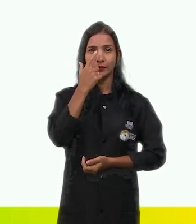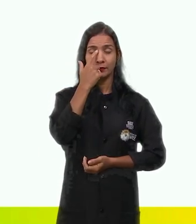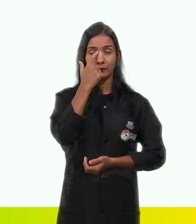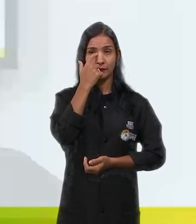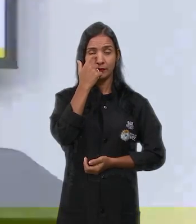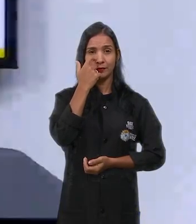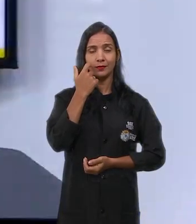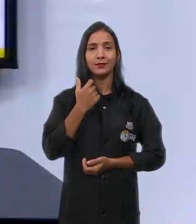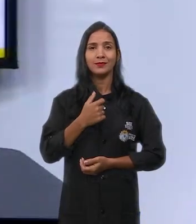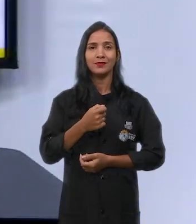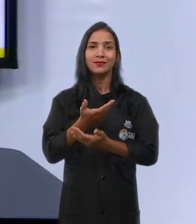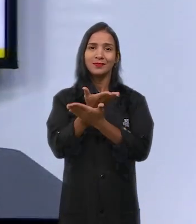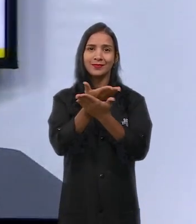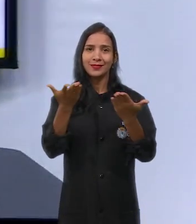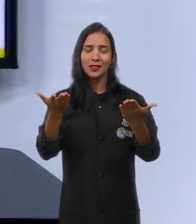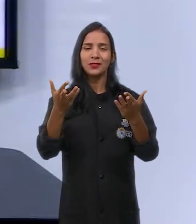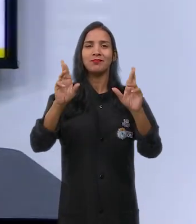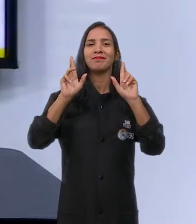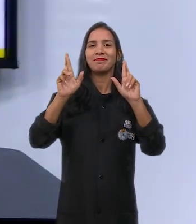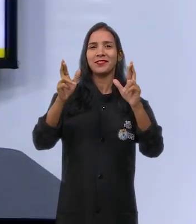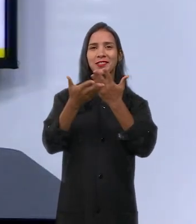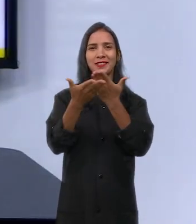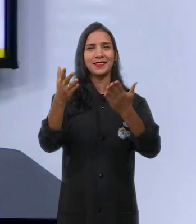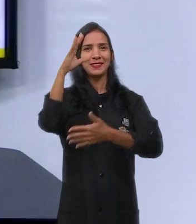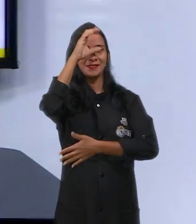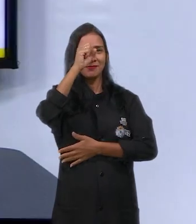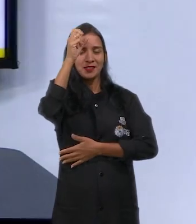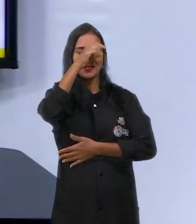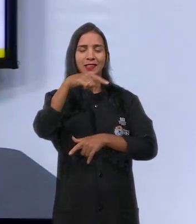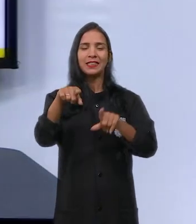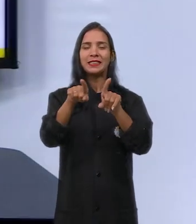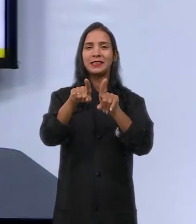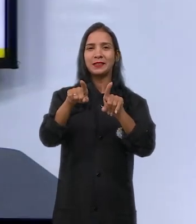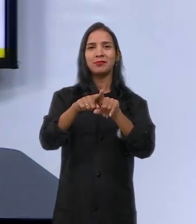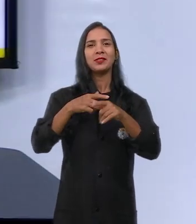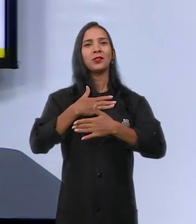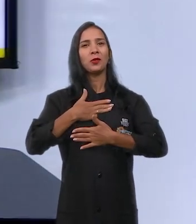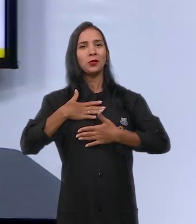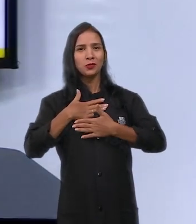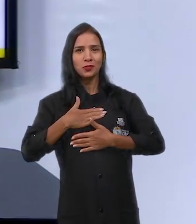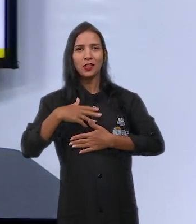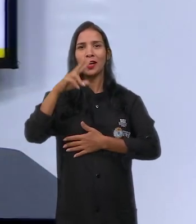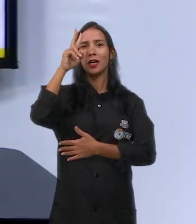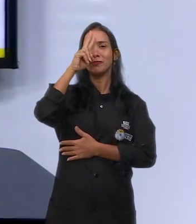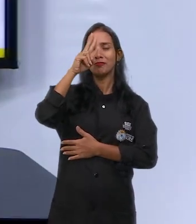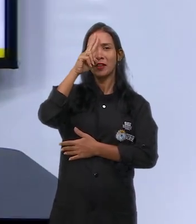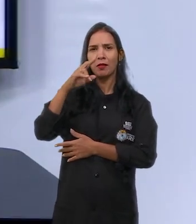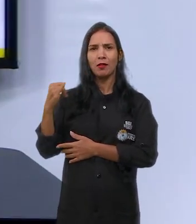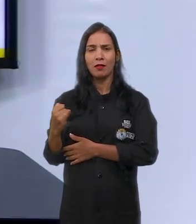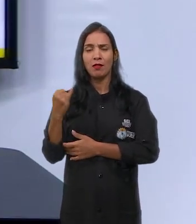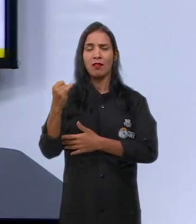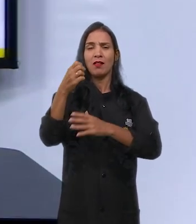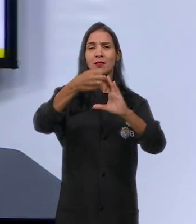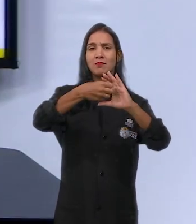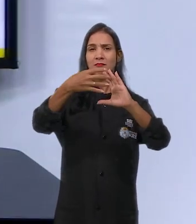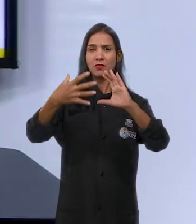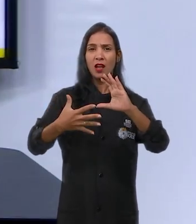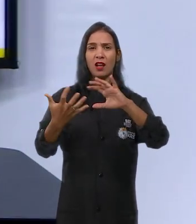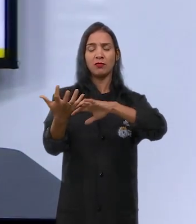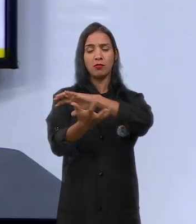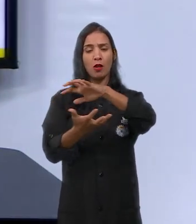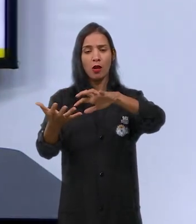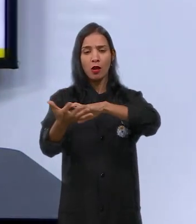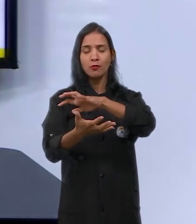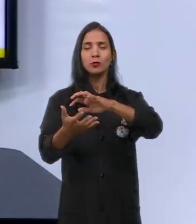Alunos, eu espero que vocês tenham gostado, relembrado aspectos importantes dessas revoluções, né, que a